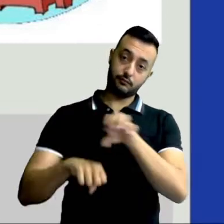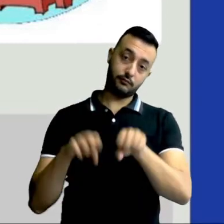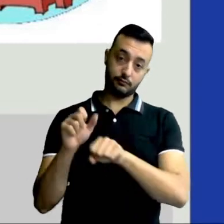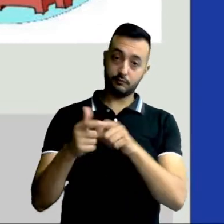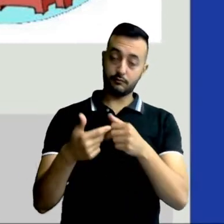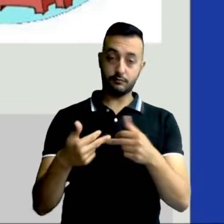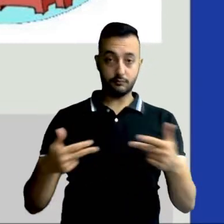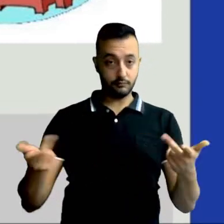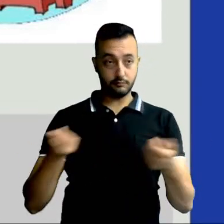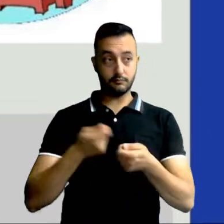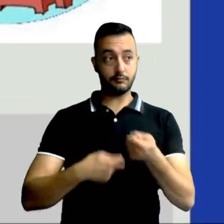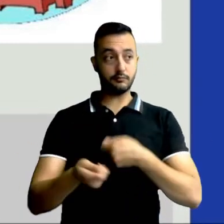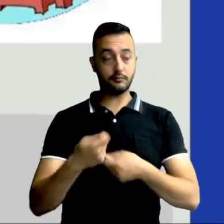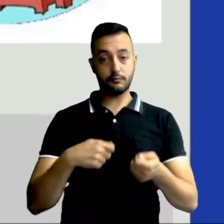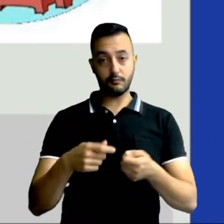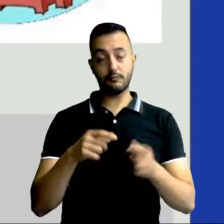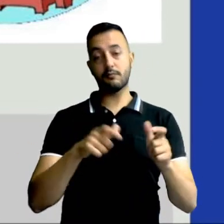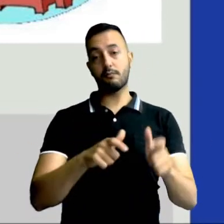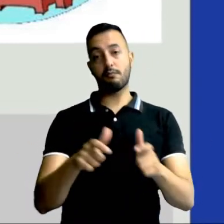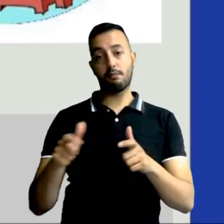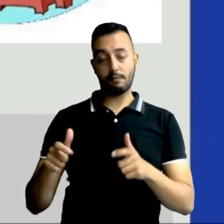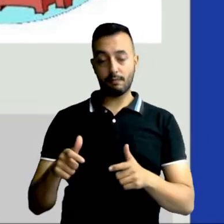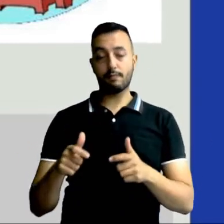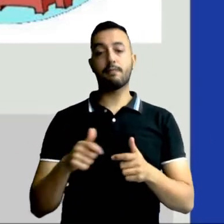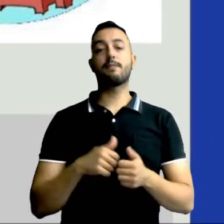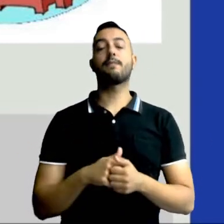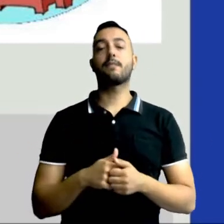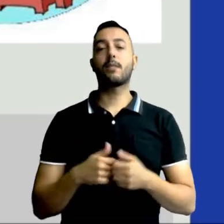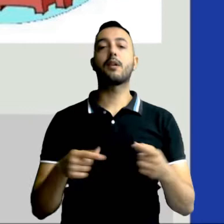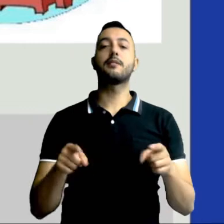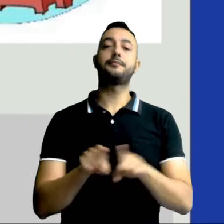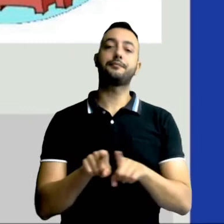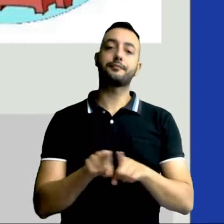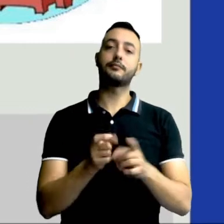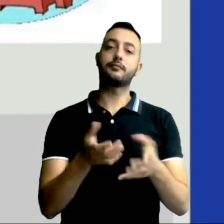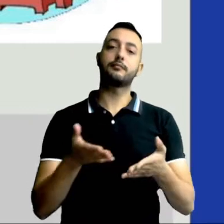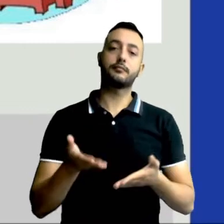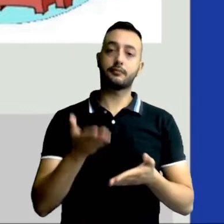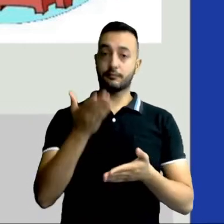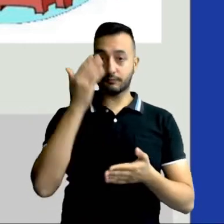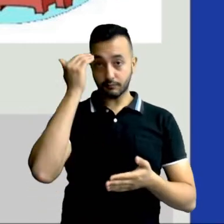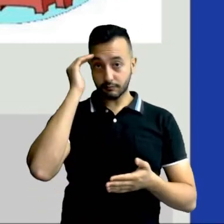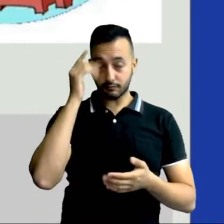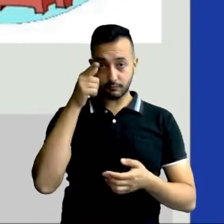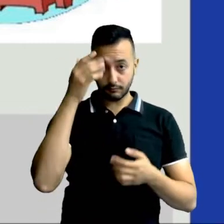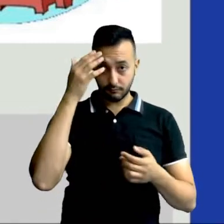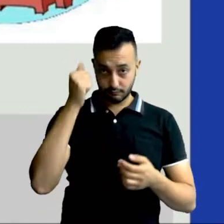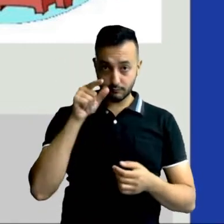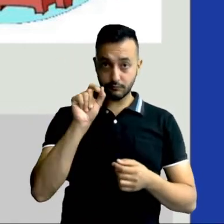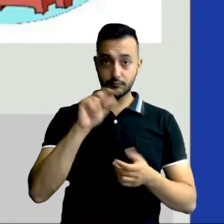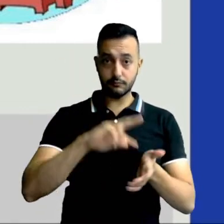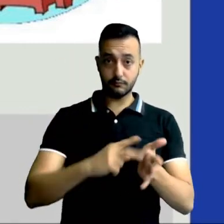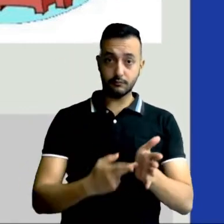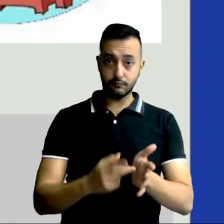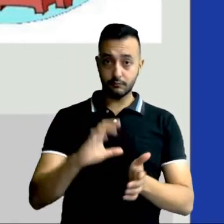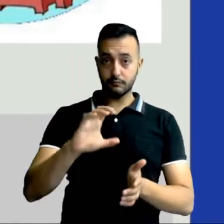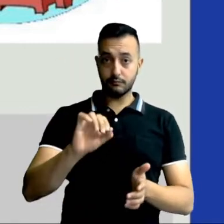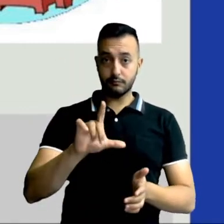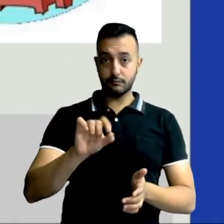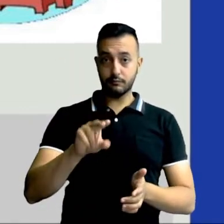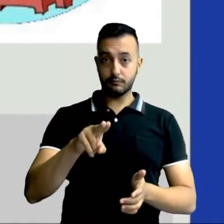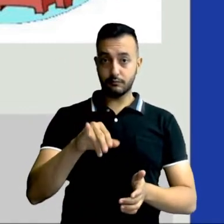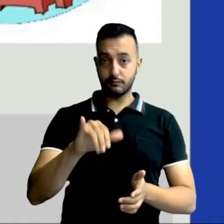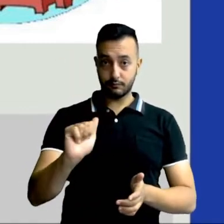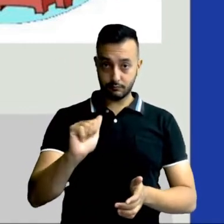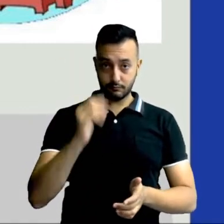da atividade econômica de seus territórios coloniais e também convida você entender você sabe o que significa colônia